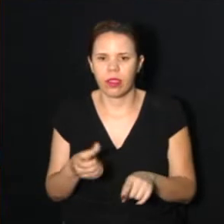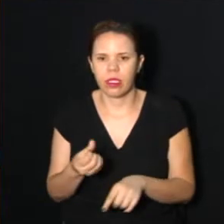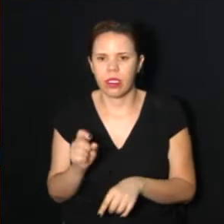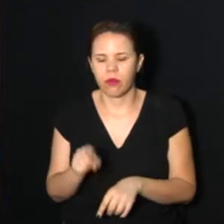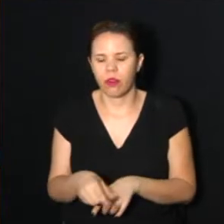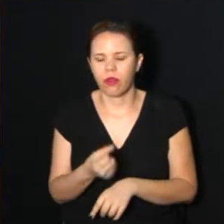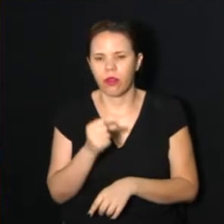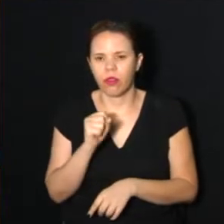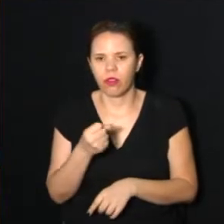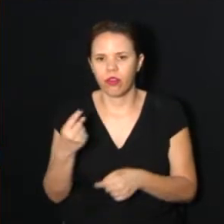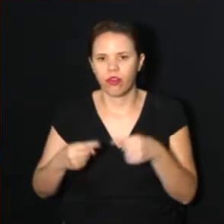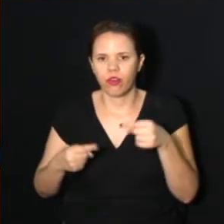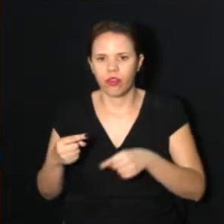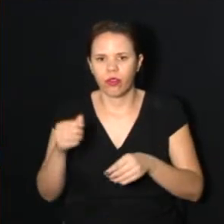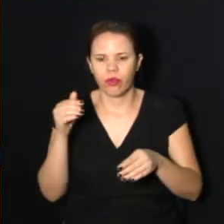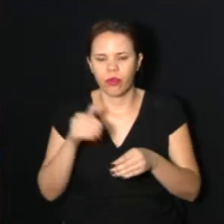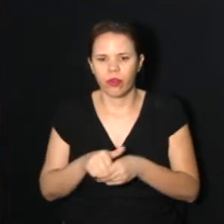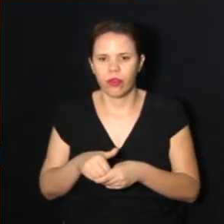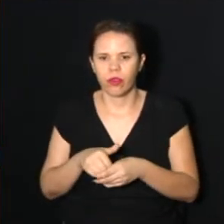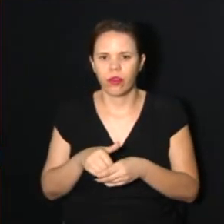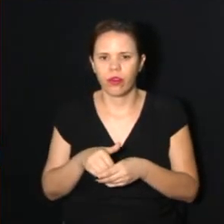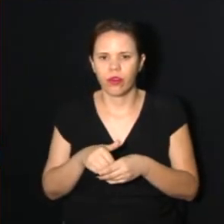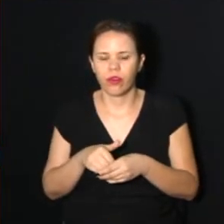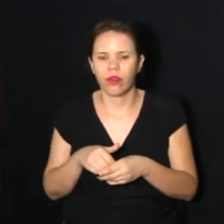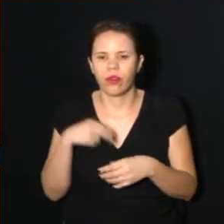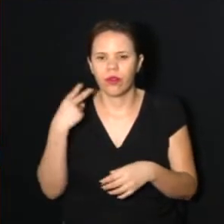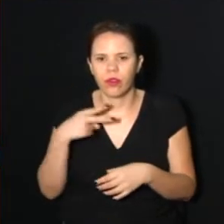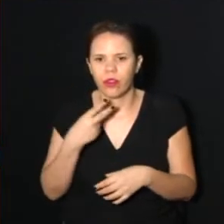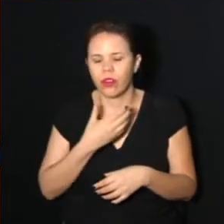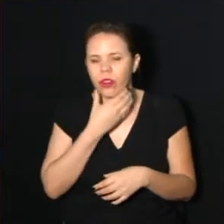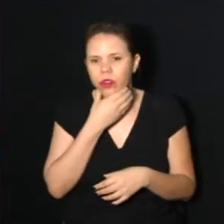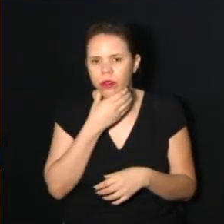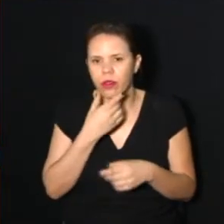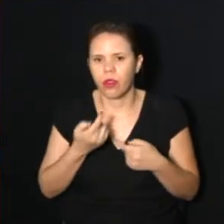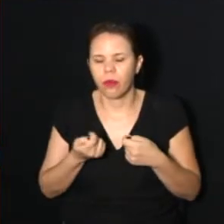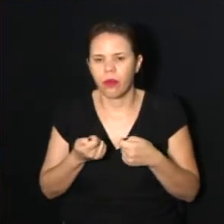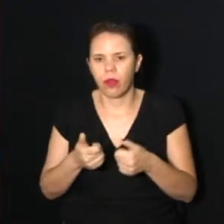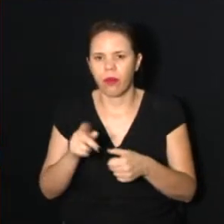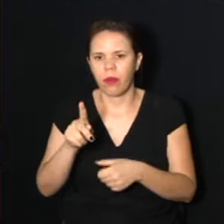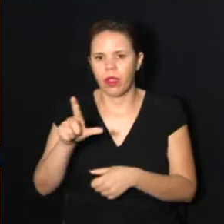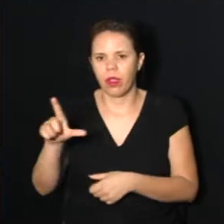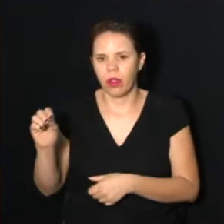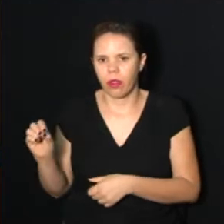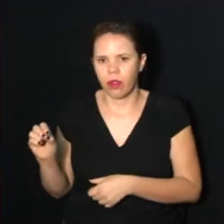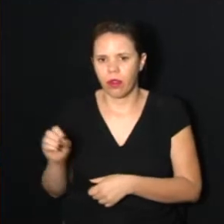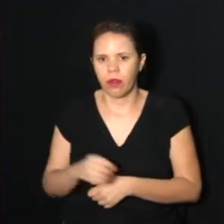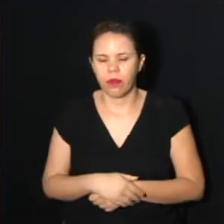6.8, discussão e votação do parecer exarado pelo vereador Carmo Luiz, favorável ao PLO